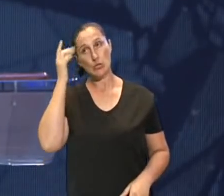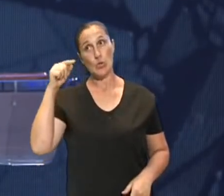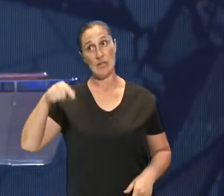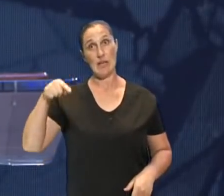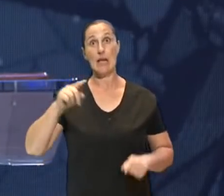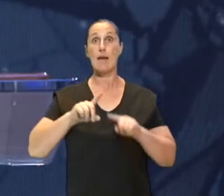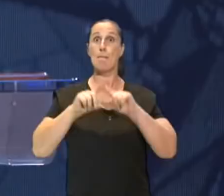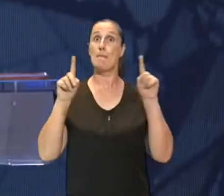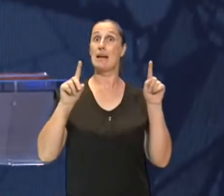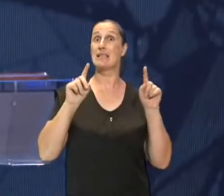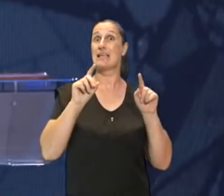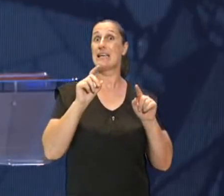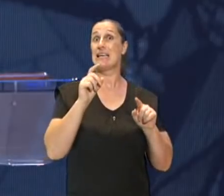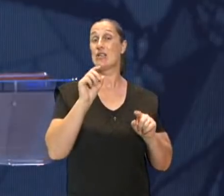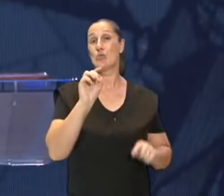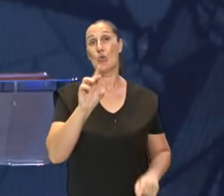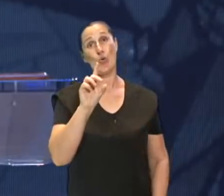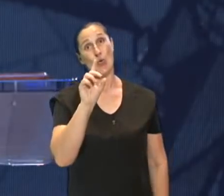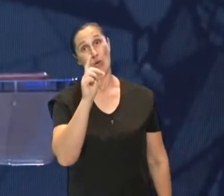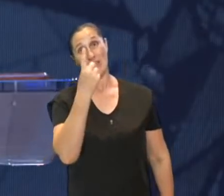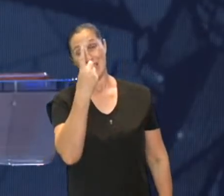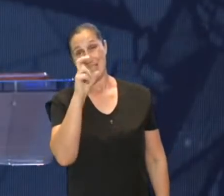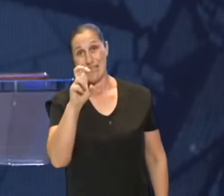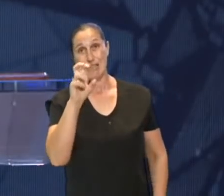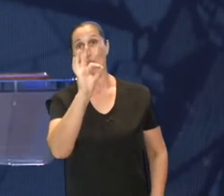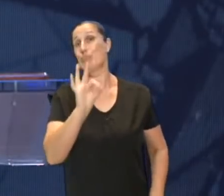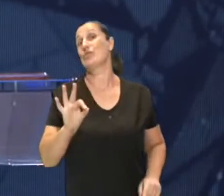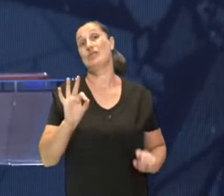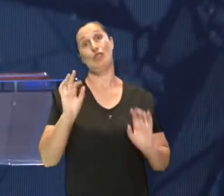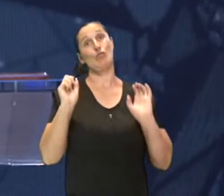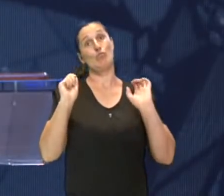entrar. Então você tem que fazer a sua inscrição, obter o seu